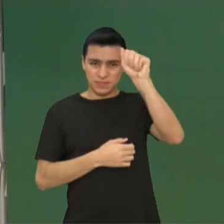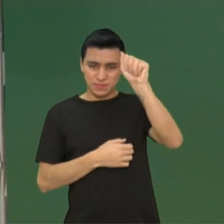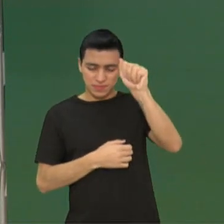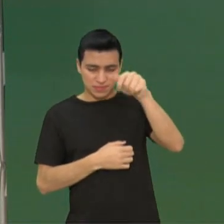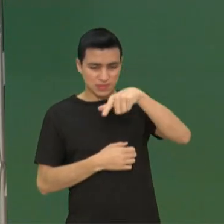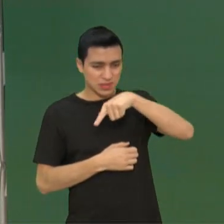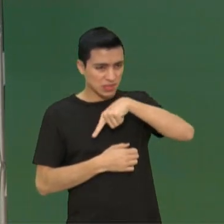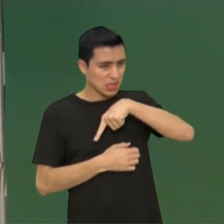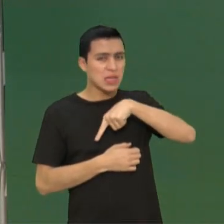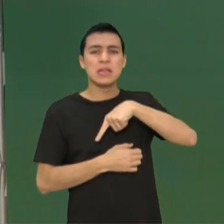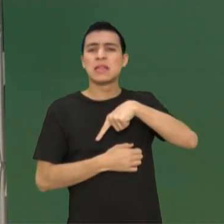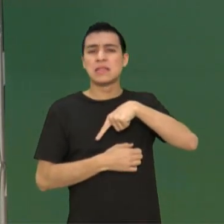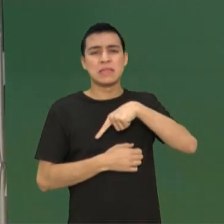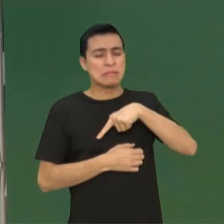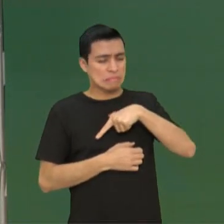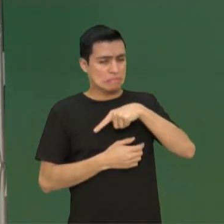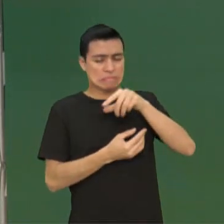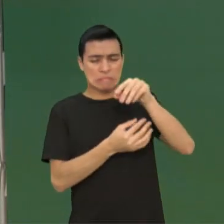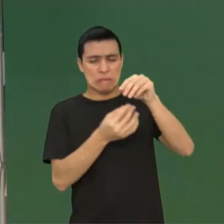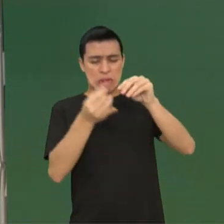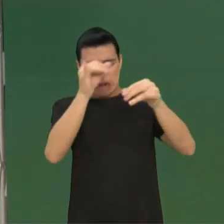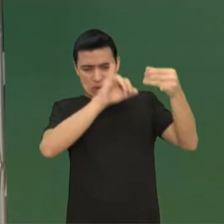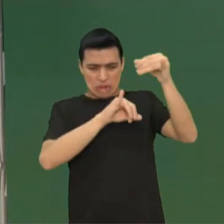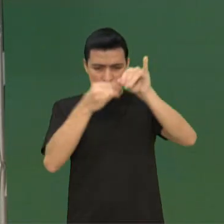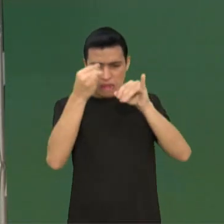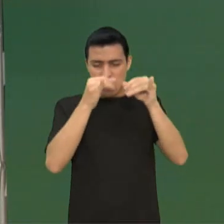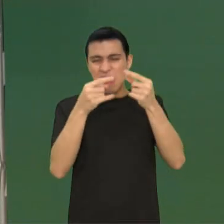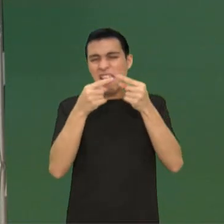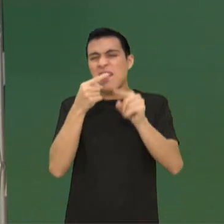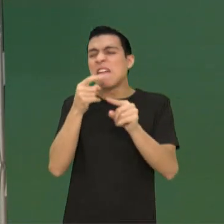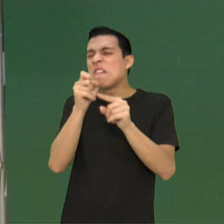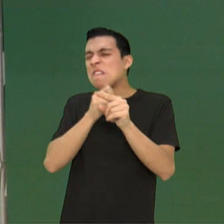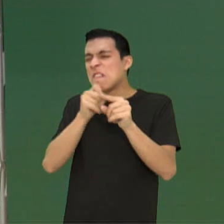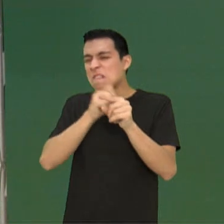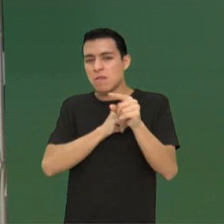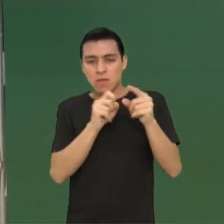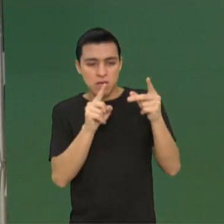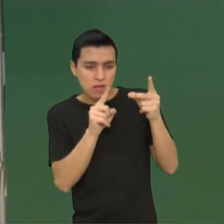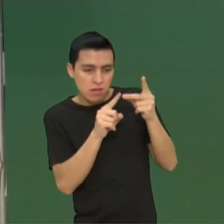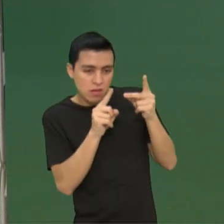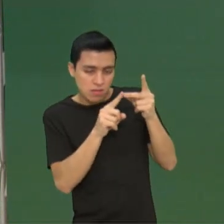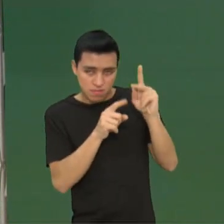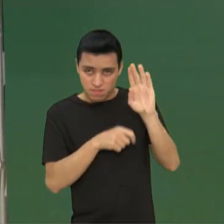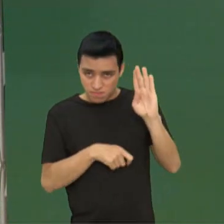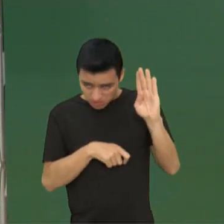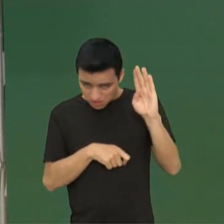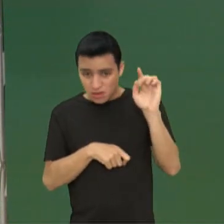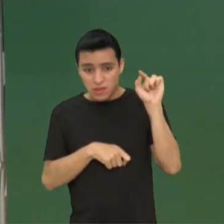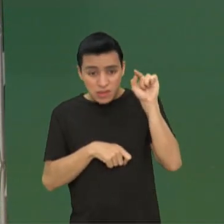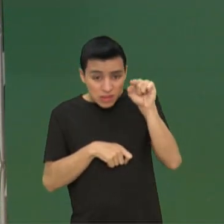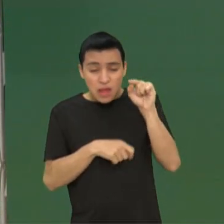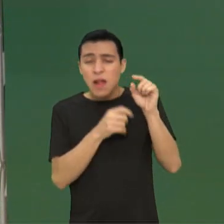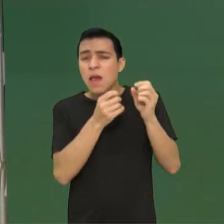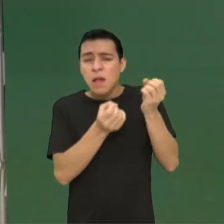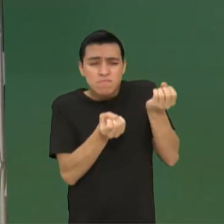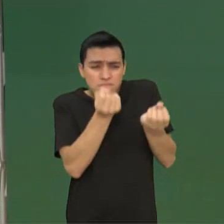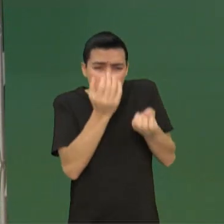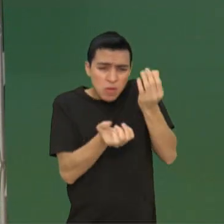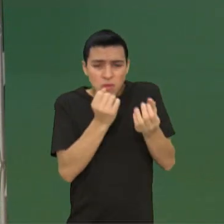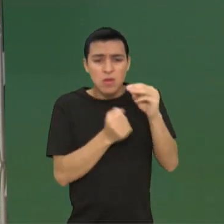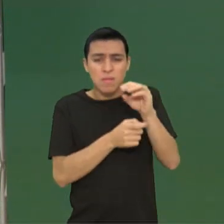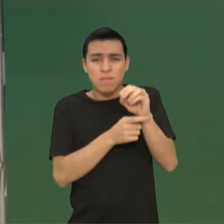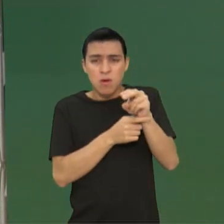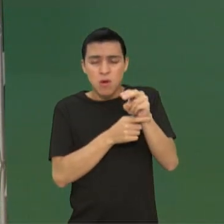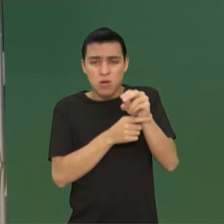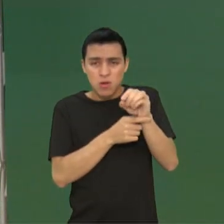uma grande quantidade de substâncias antioxidantes. Letra B, produzirem grande quantidade de monóxido